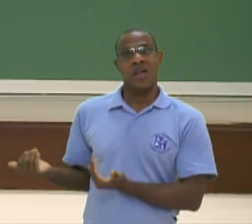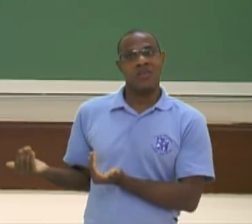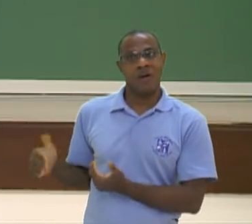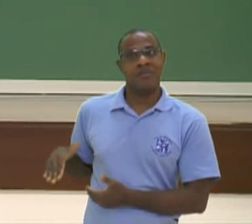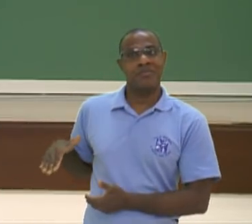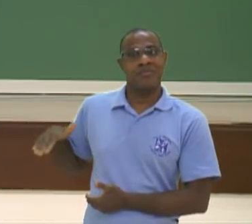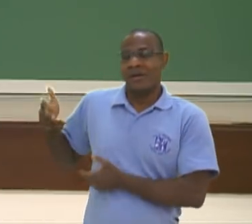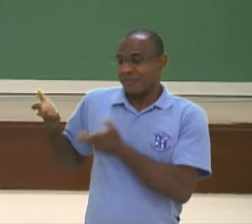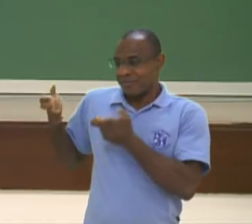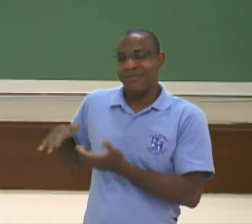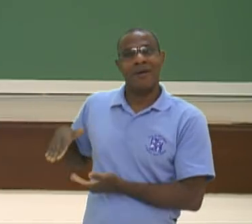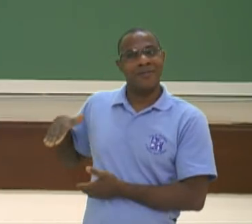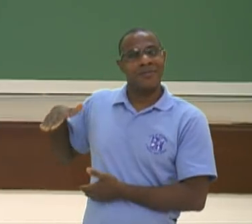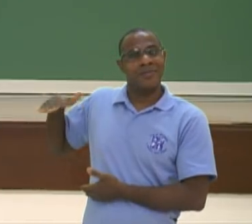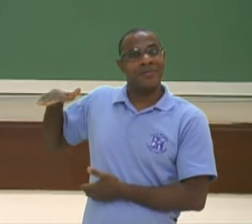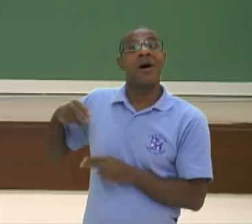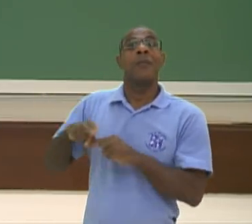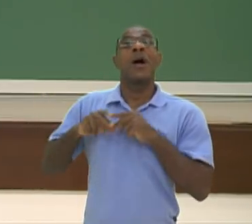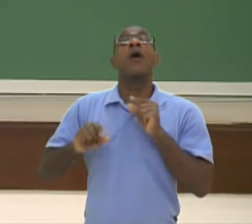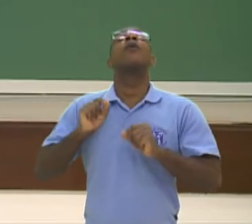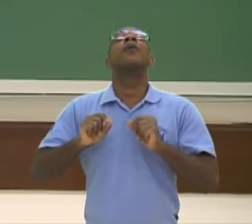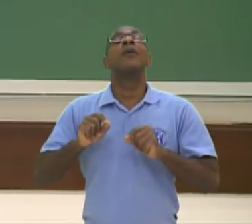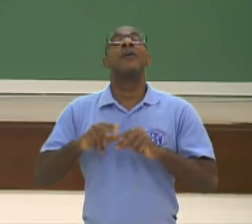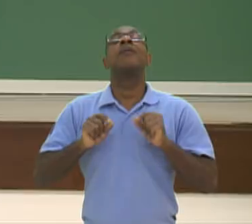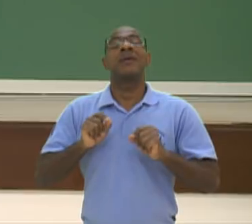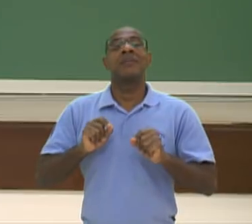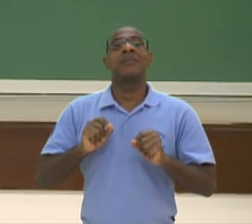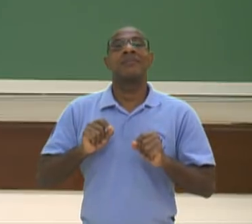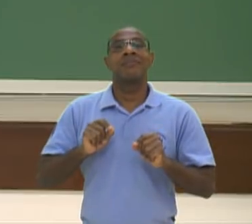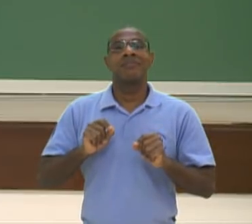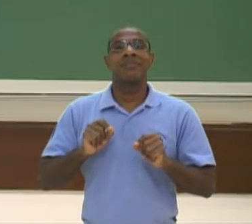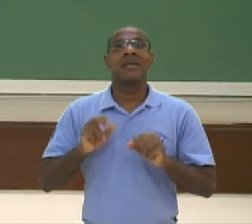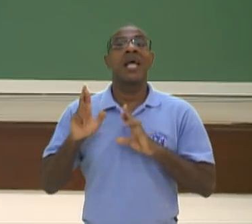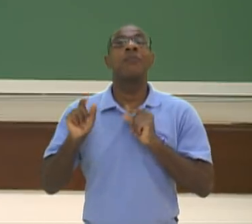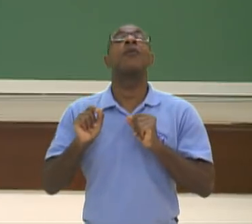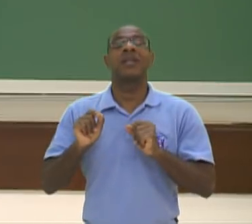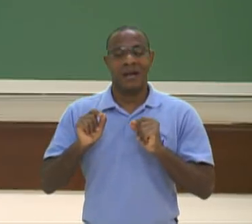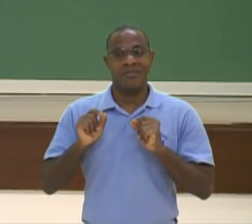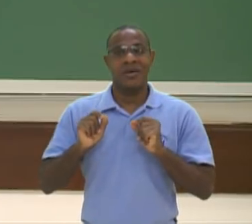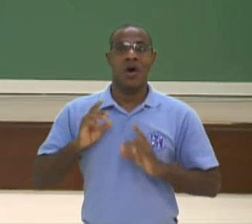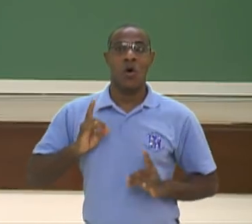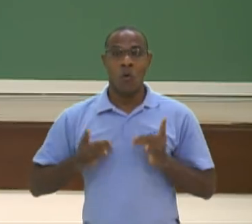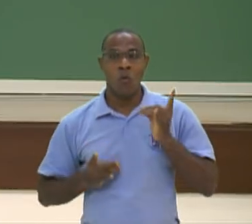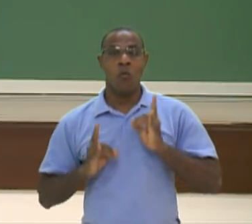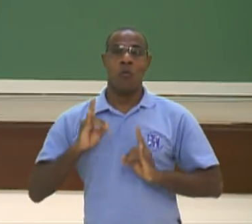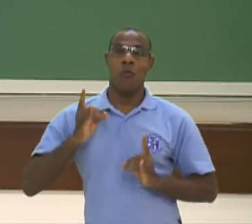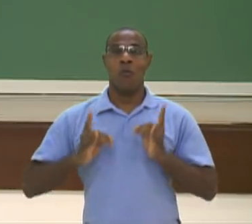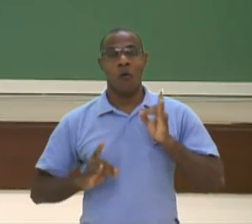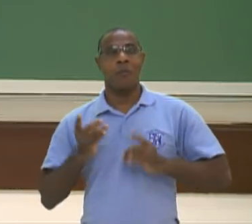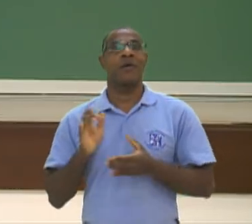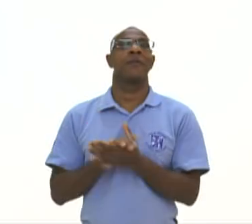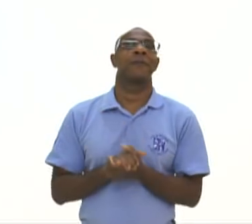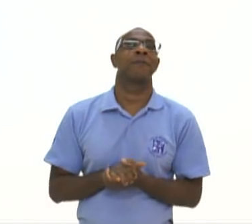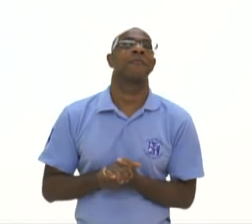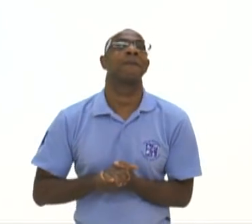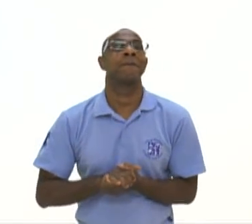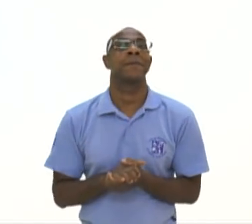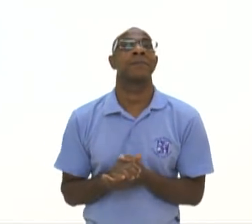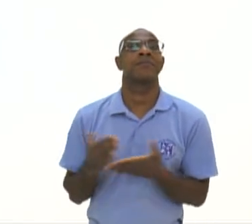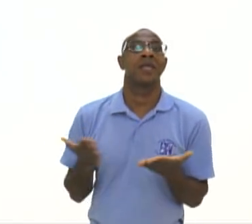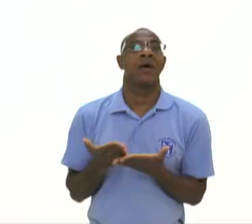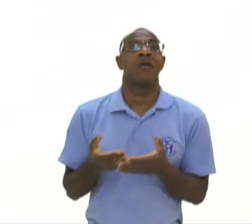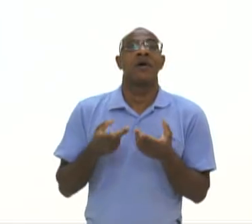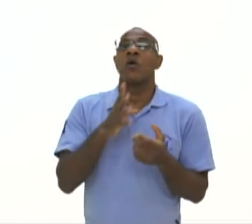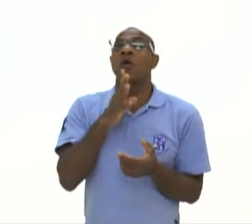nossas características, o funcionamento do organismo. E aí, vamos então, finalmente, começar a conhecer